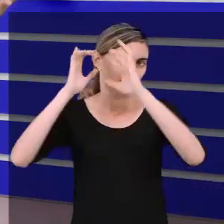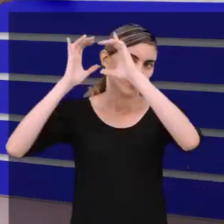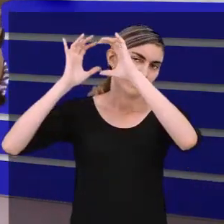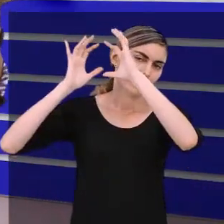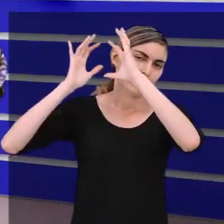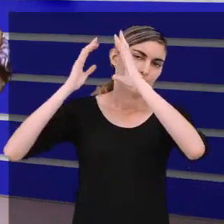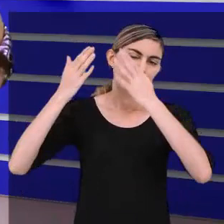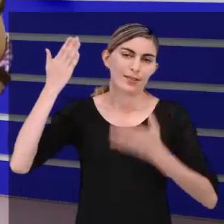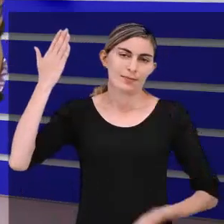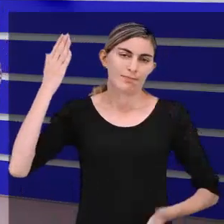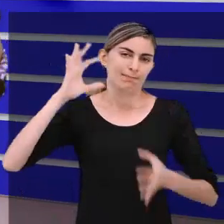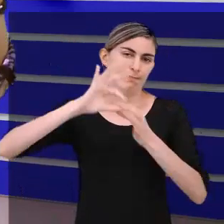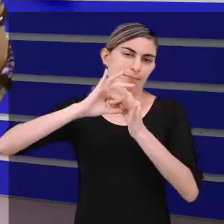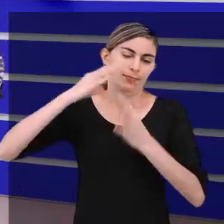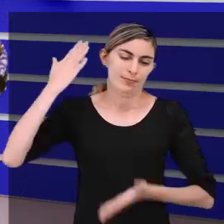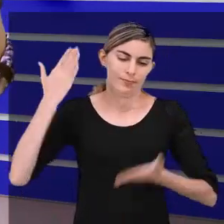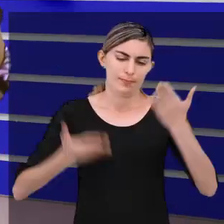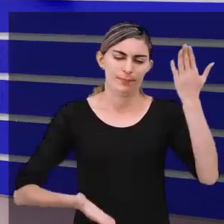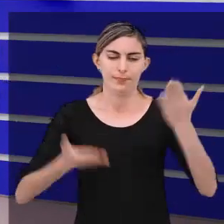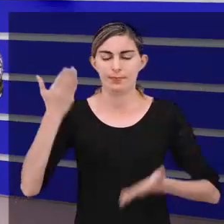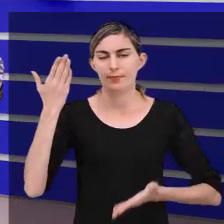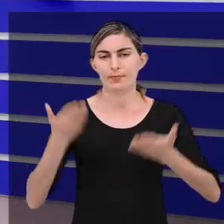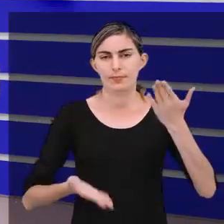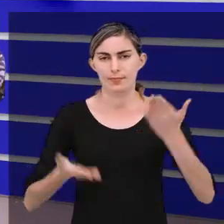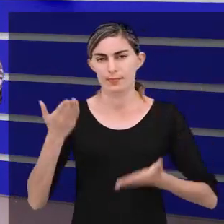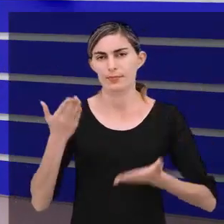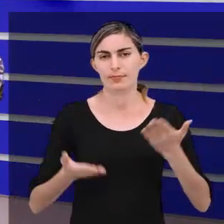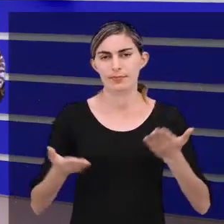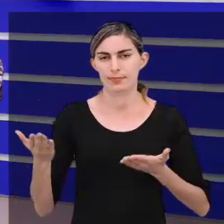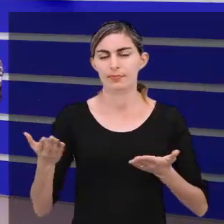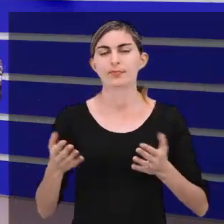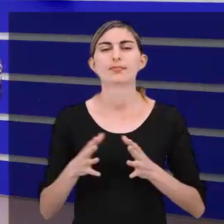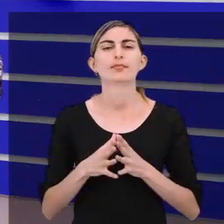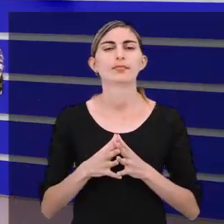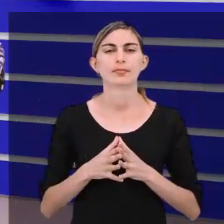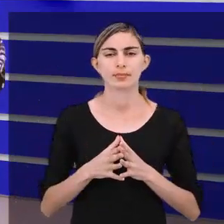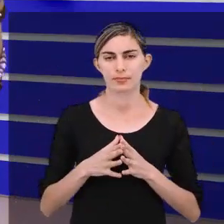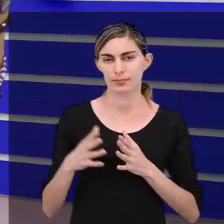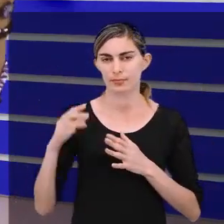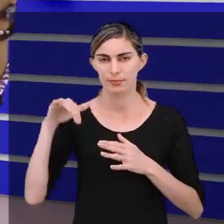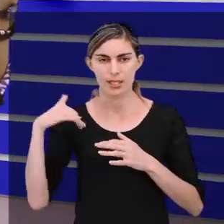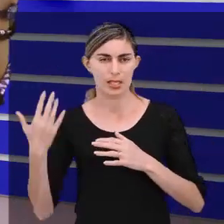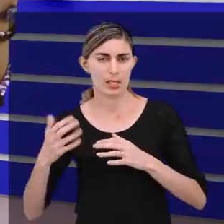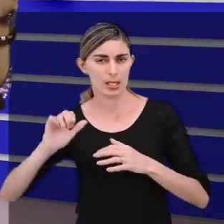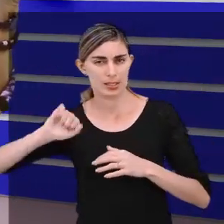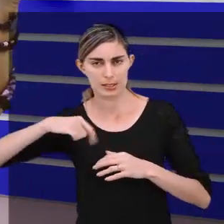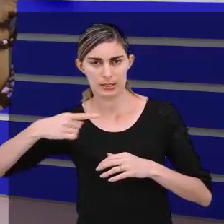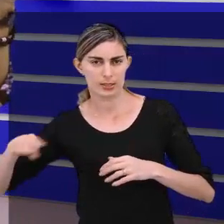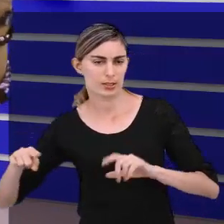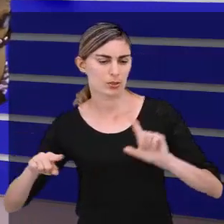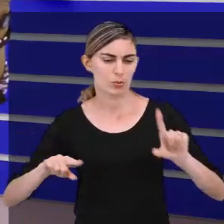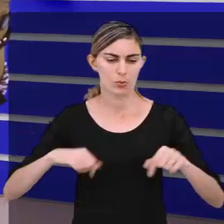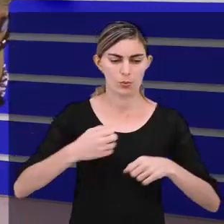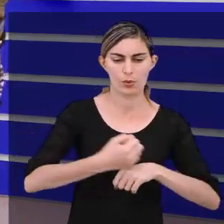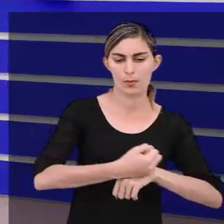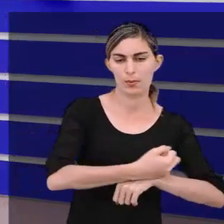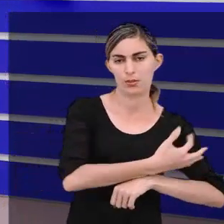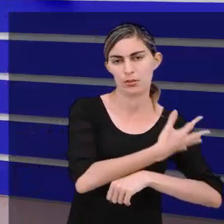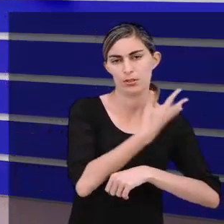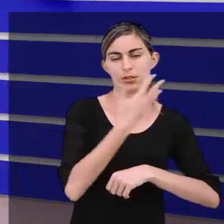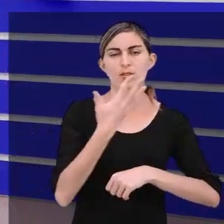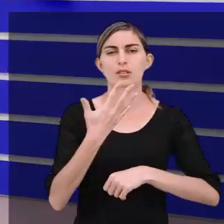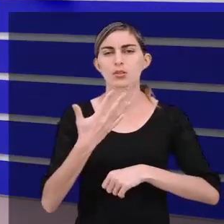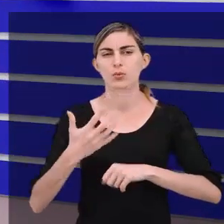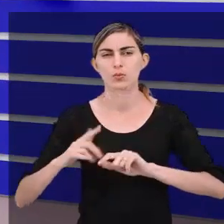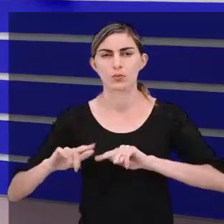né? A ideia é que ela equilibre esses dois aí, a razão e a emoção.